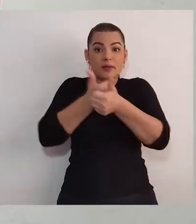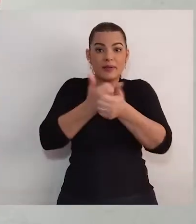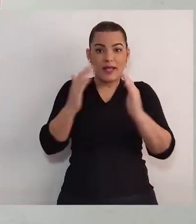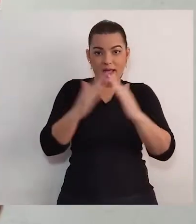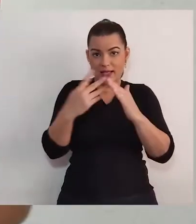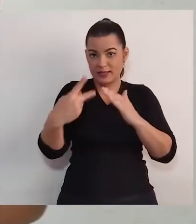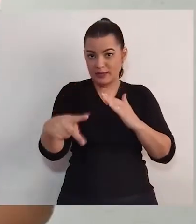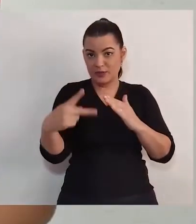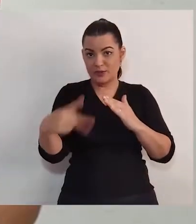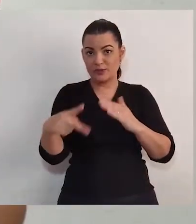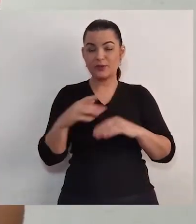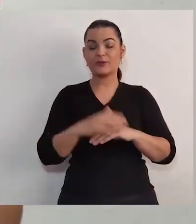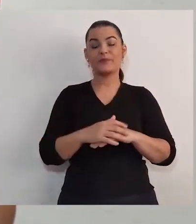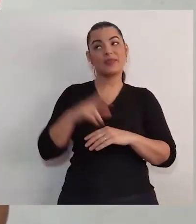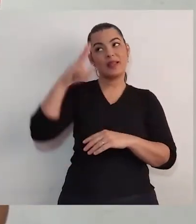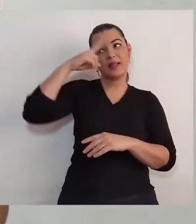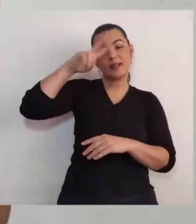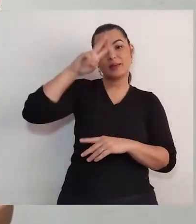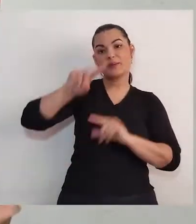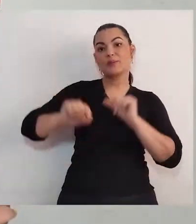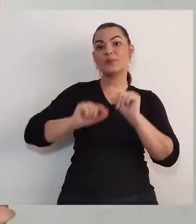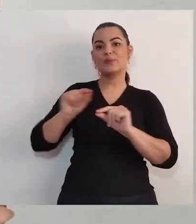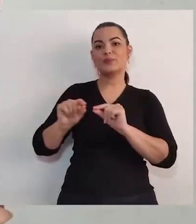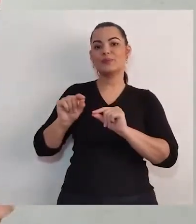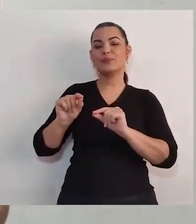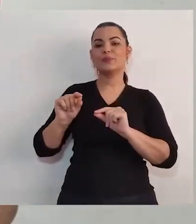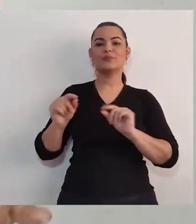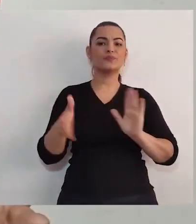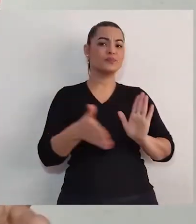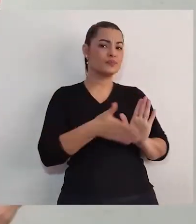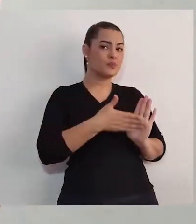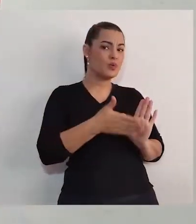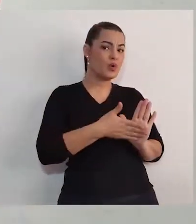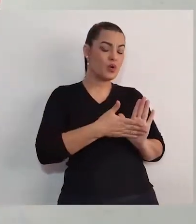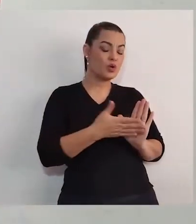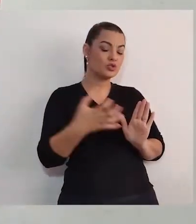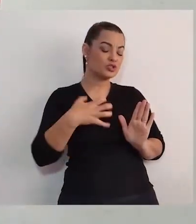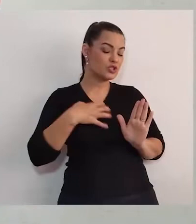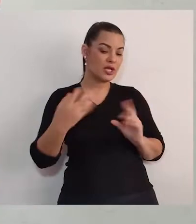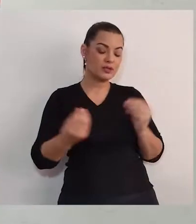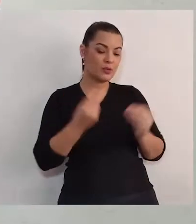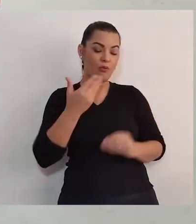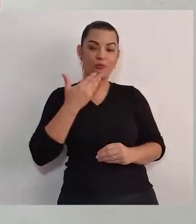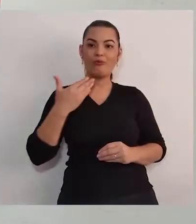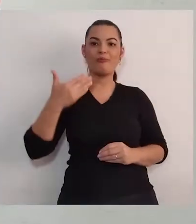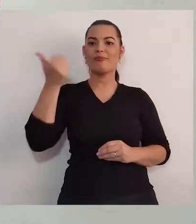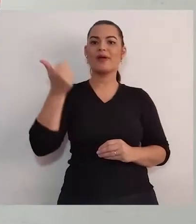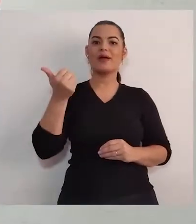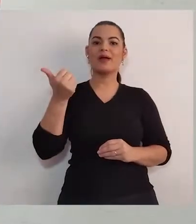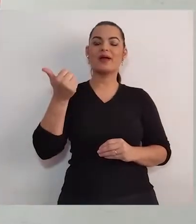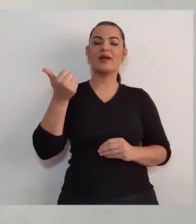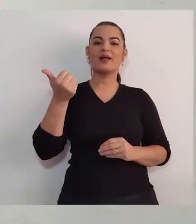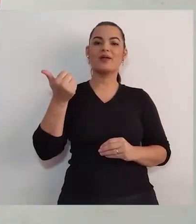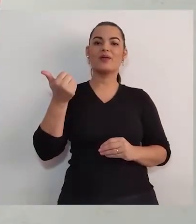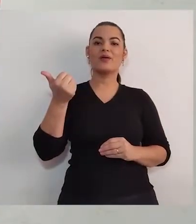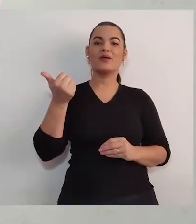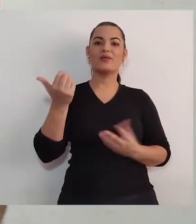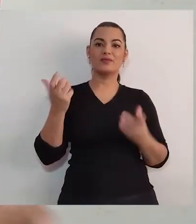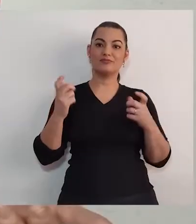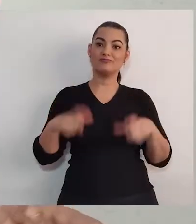local de vivência, considerando propostas, formas de melhorar essas